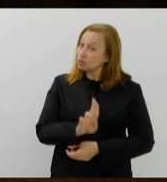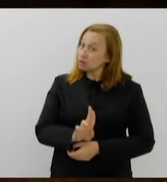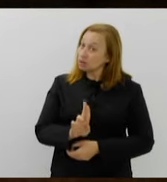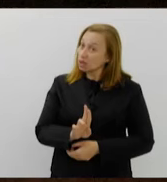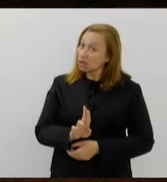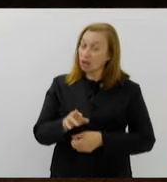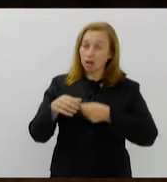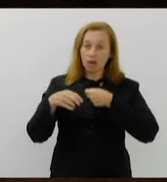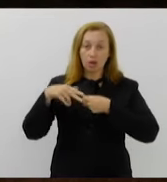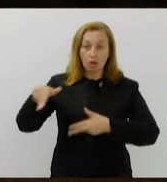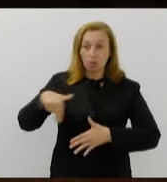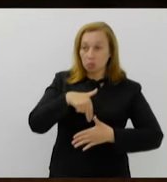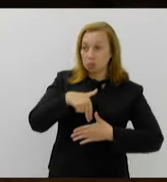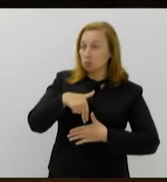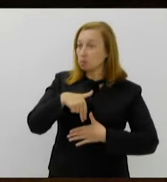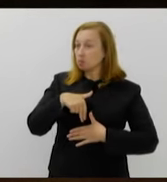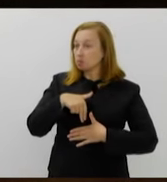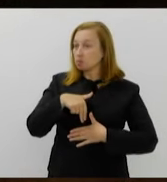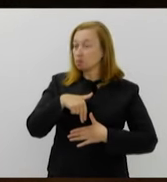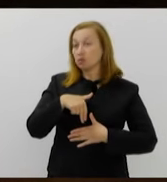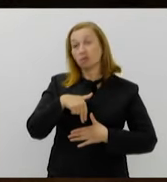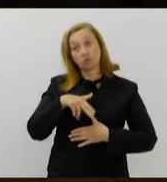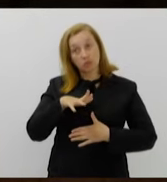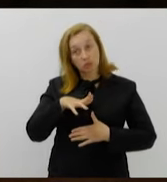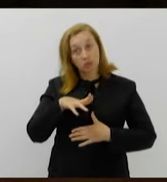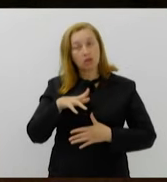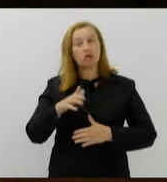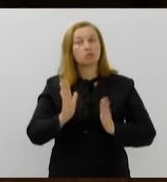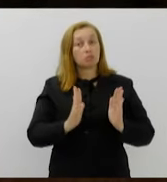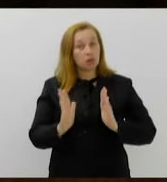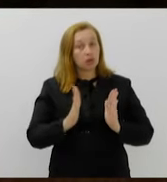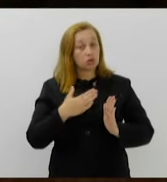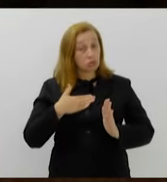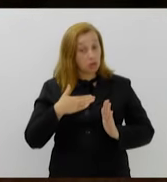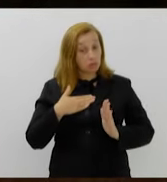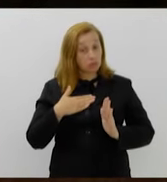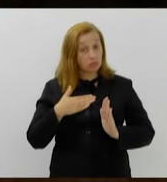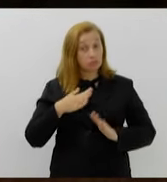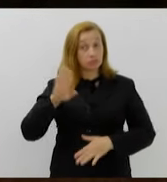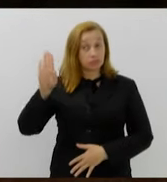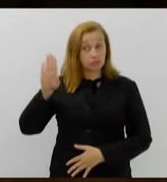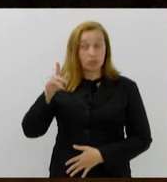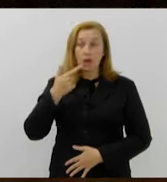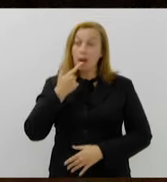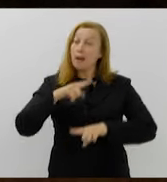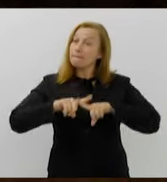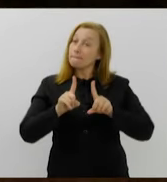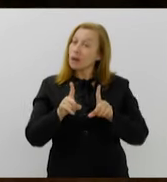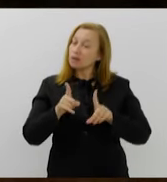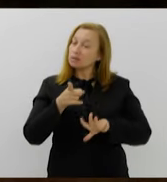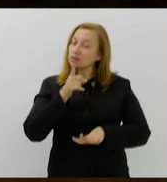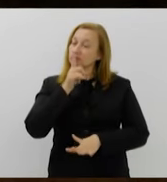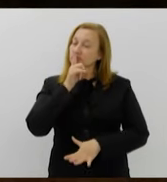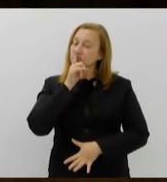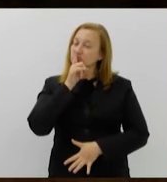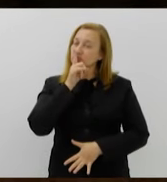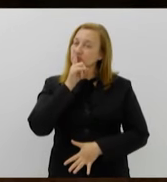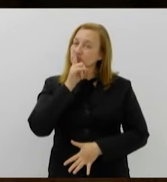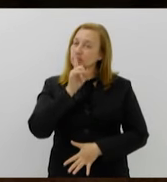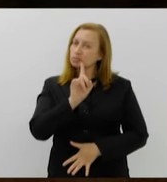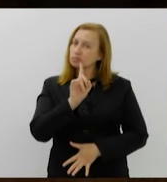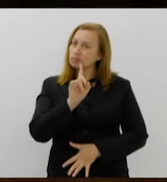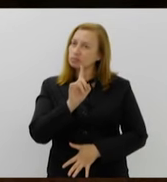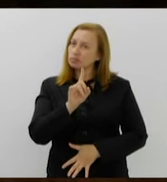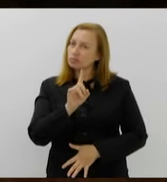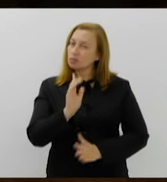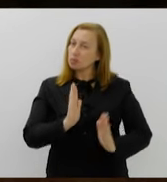a Tribuna muito embora faça isso durante o meu mandato mas me reservo as cautelas de Não fazê-lo durante